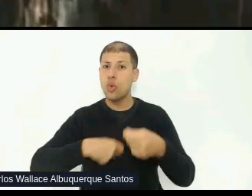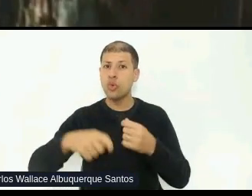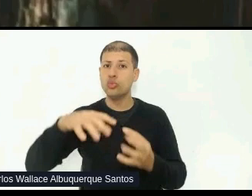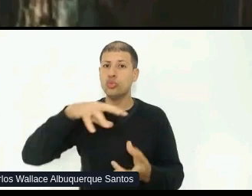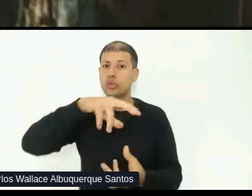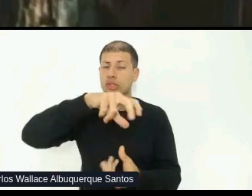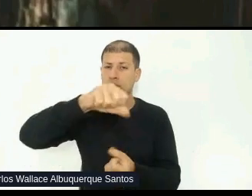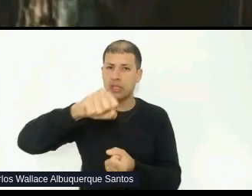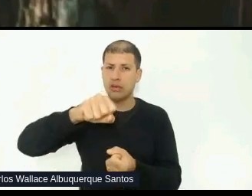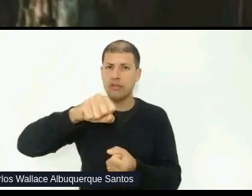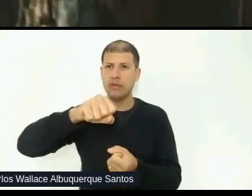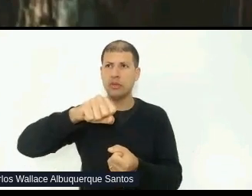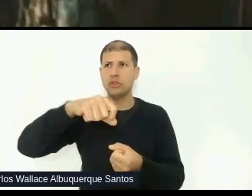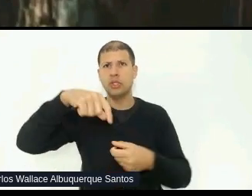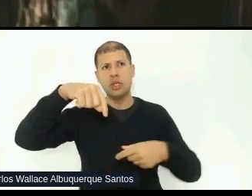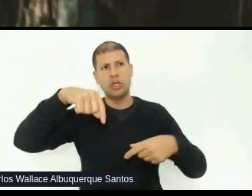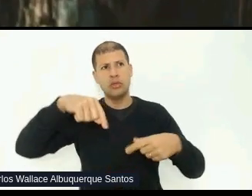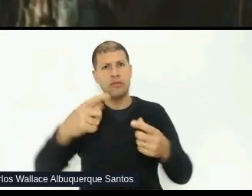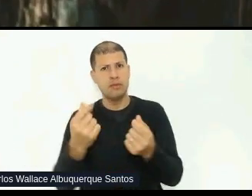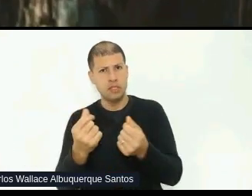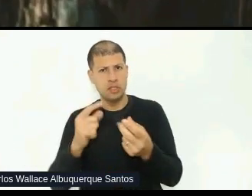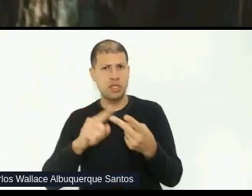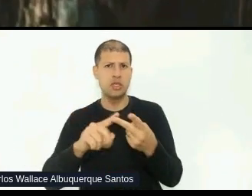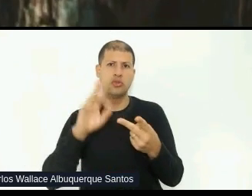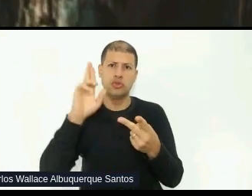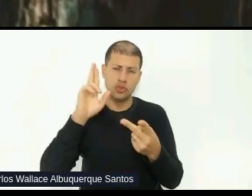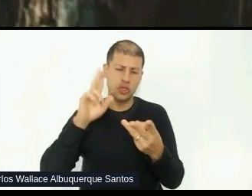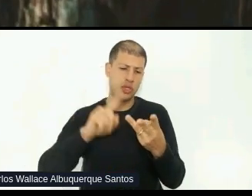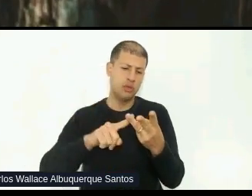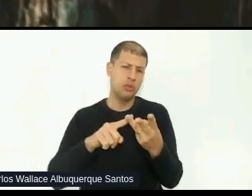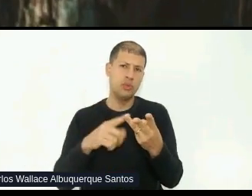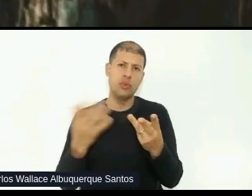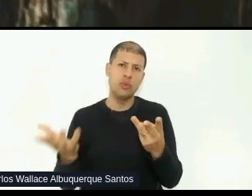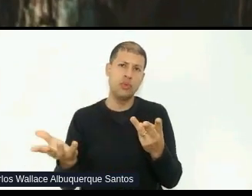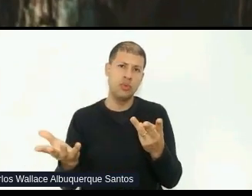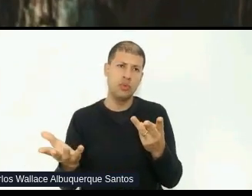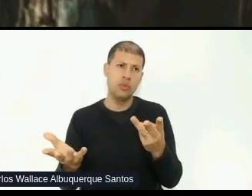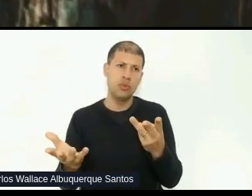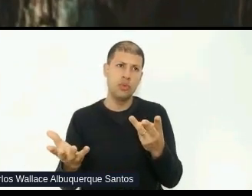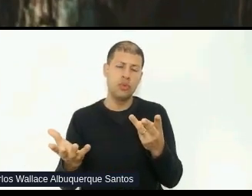seja no quesito financeiro, seja no quesito liderança, seja no quesito